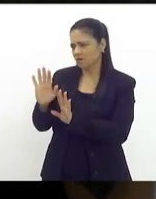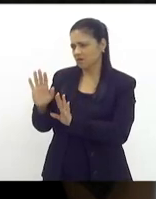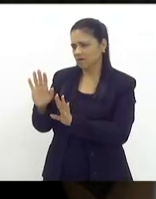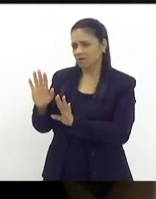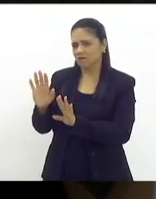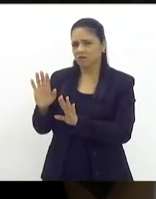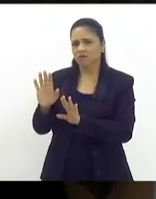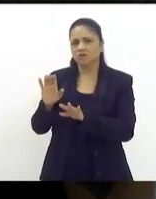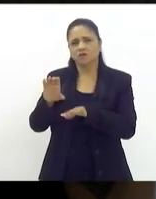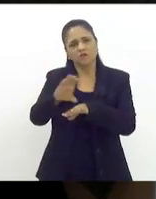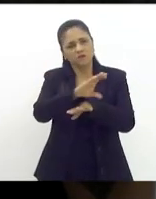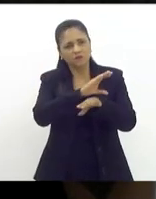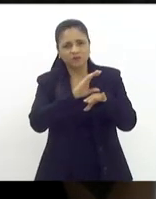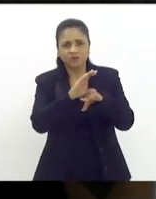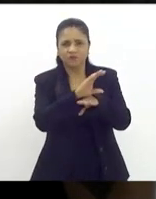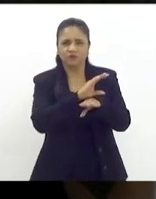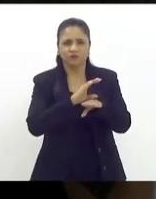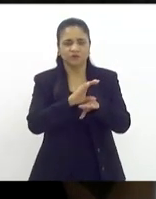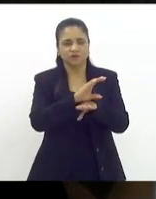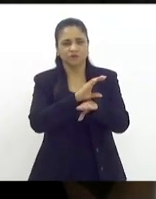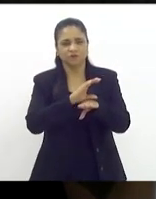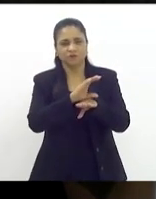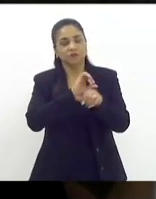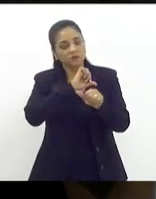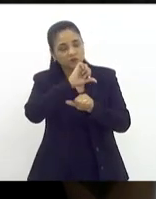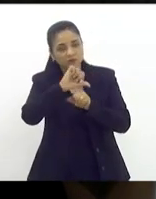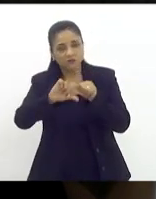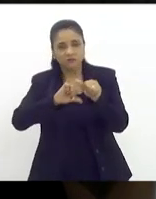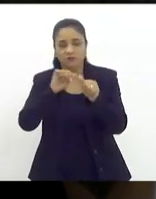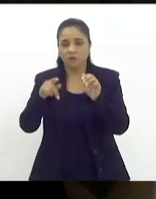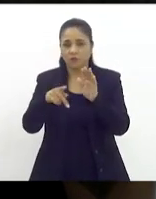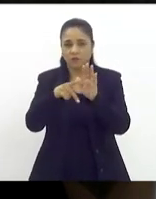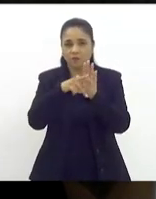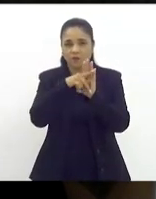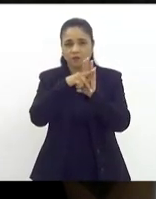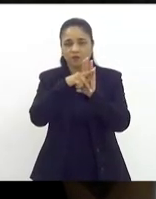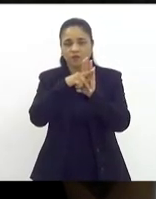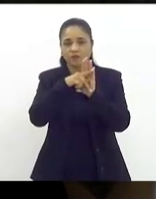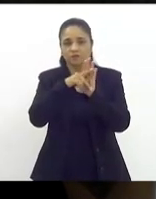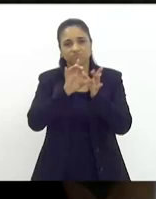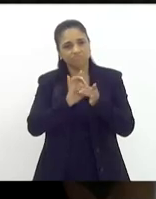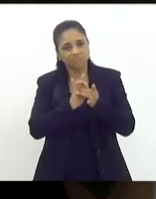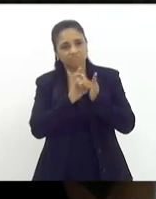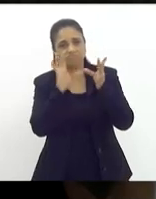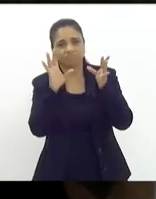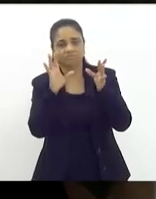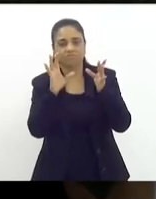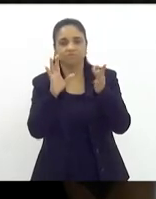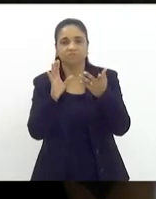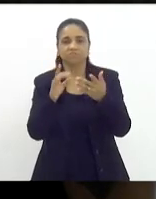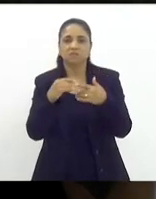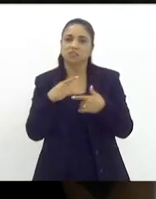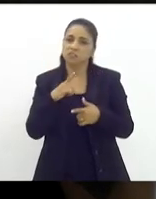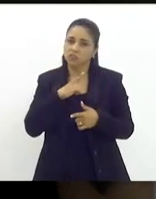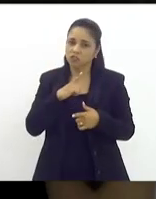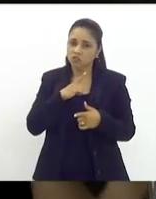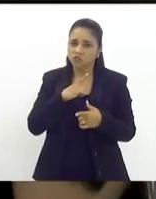Pela constitucionalidade, transformando o projeto autorizativo. E se tiver